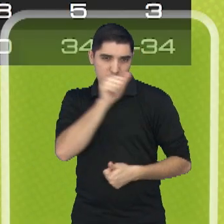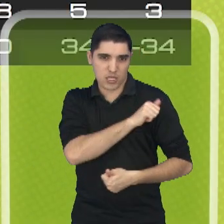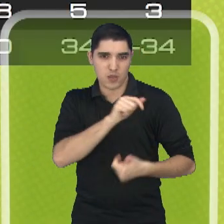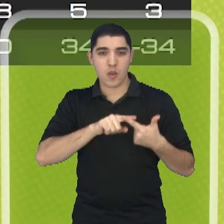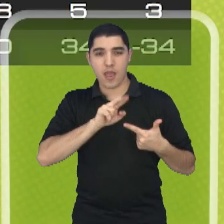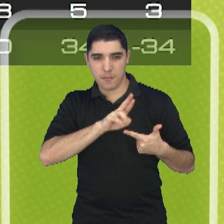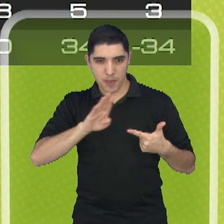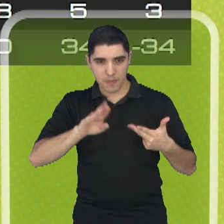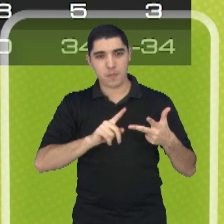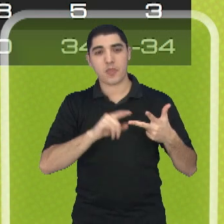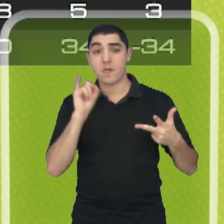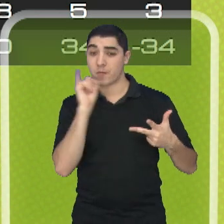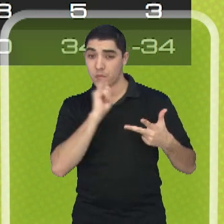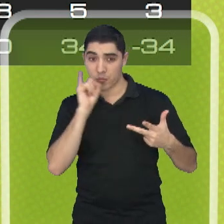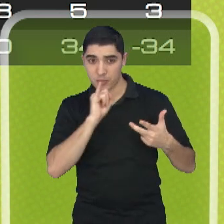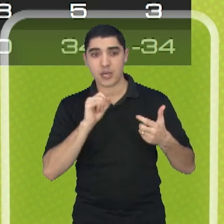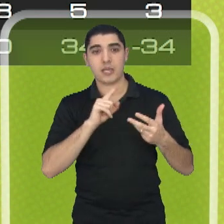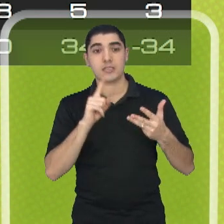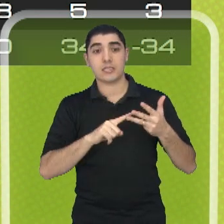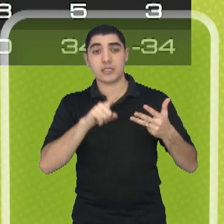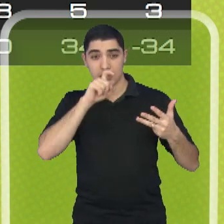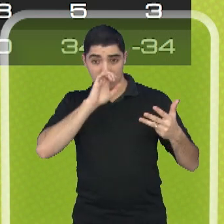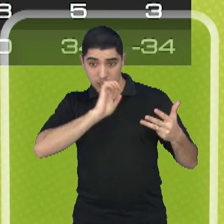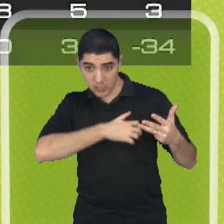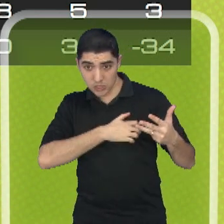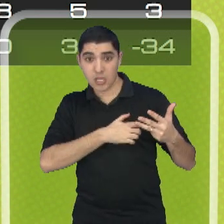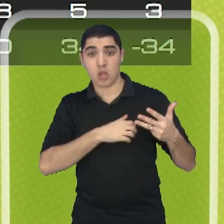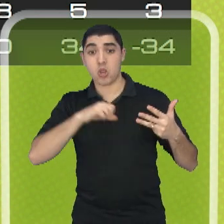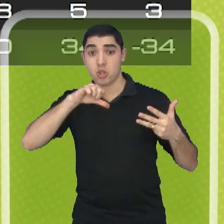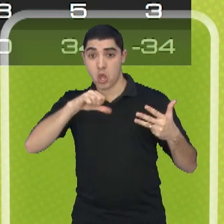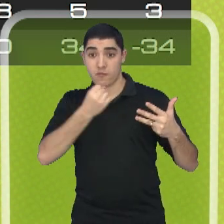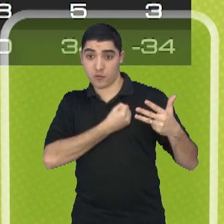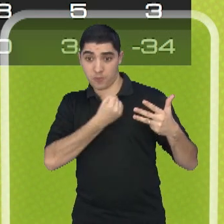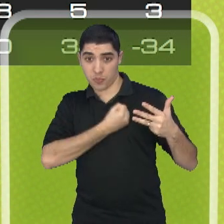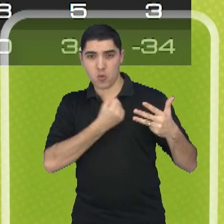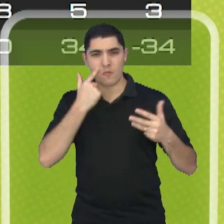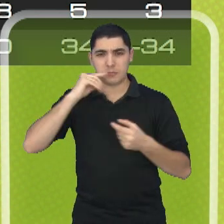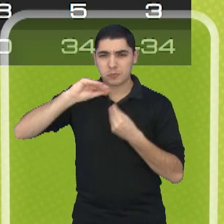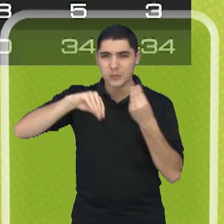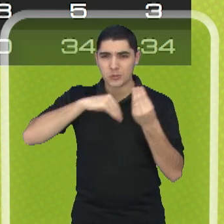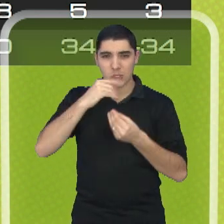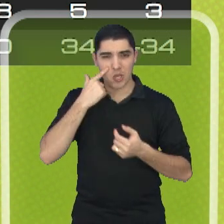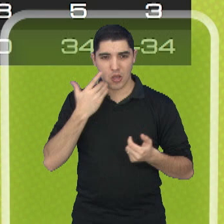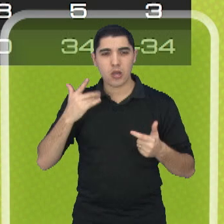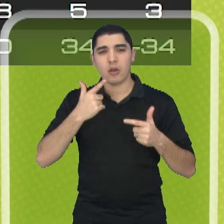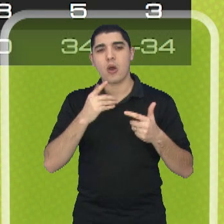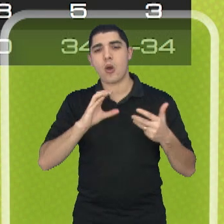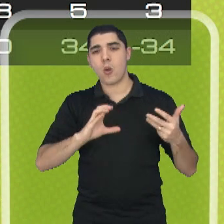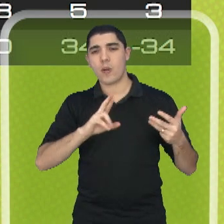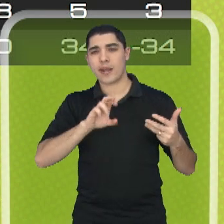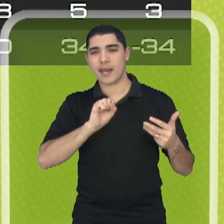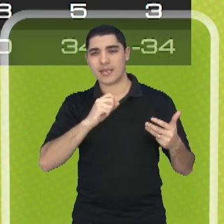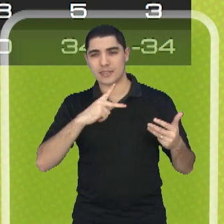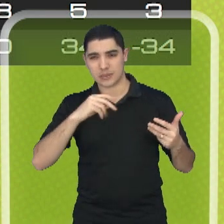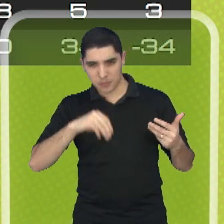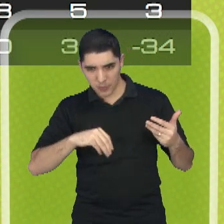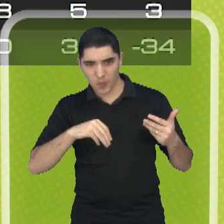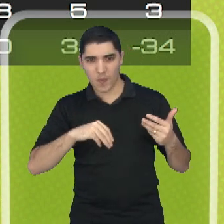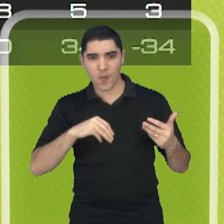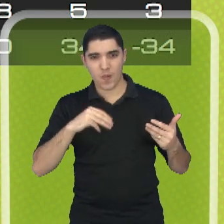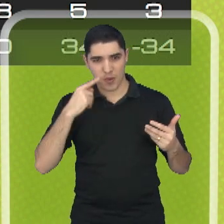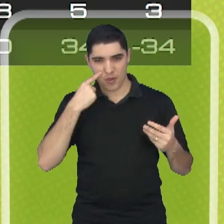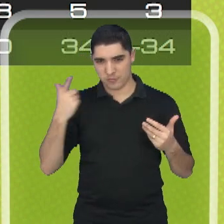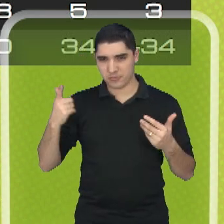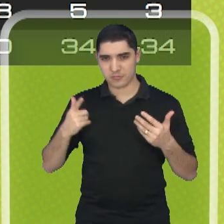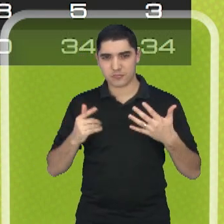10, Fluminense terceiro, 9, São José também com 9. Aí tá tudo muito embolado, tirando o Crespon e o Minas Brasília, que estão um pouquinho mais lá pra baixo. São